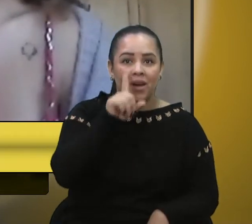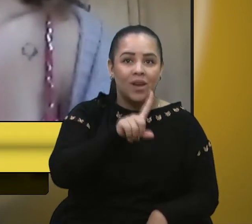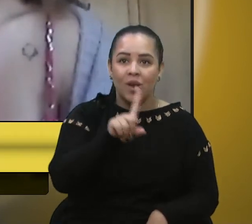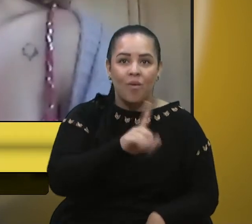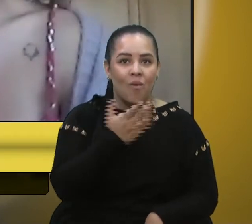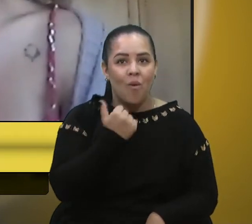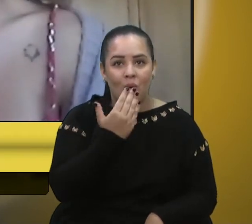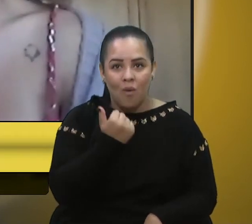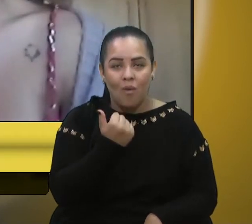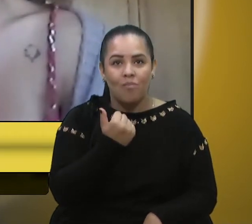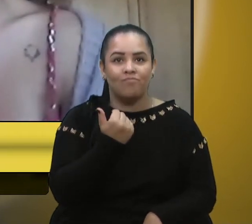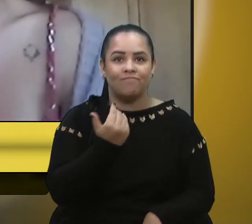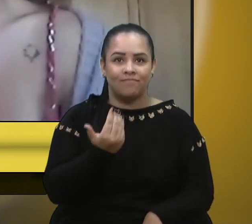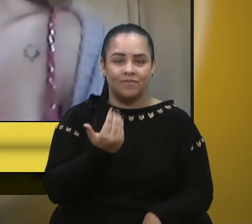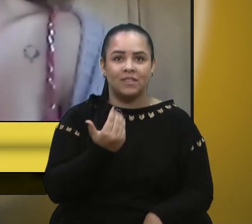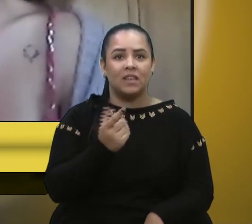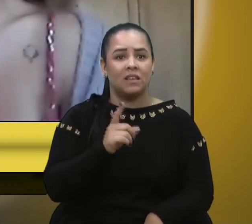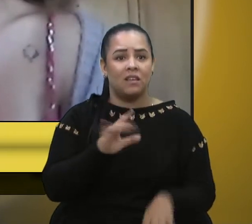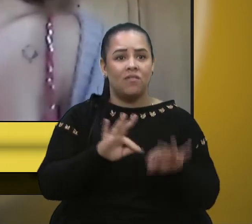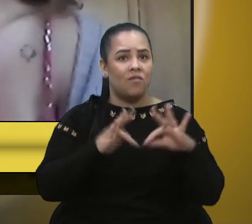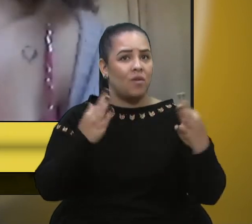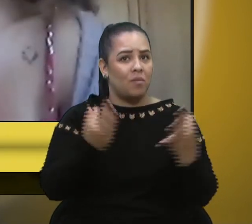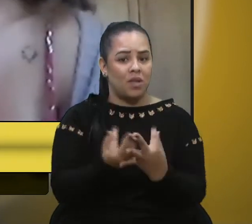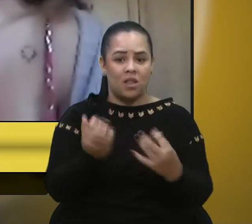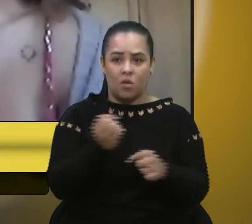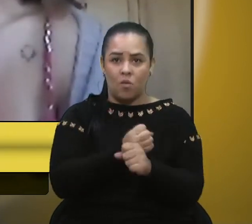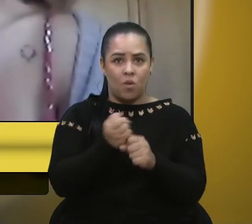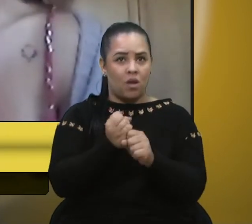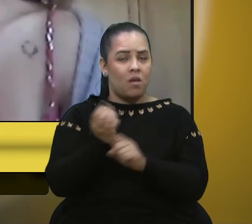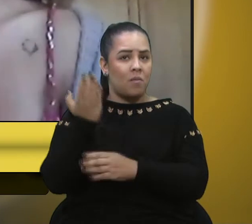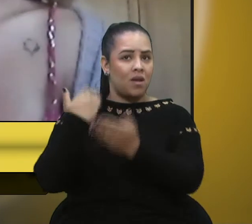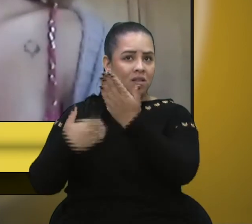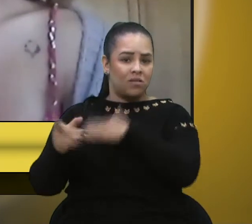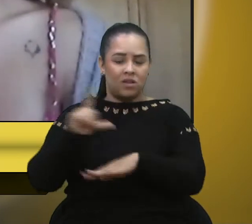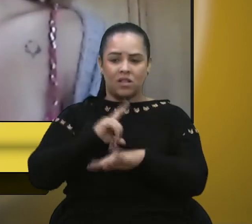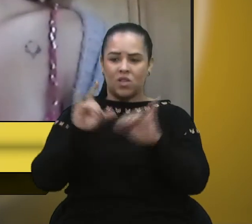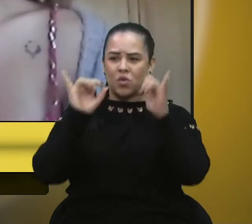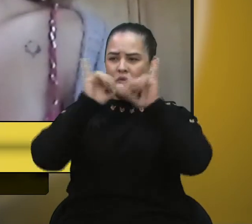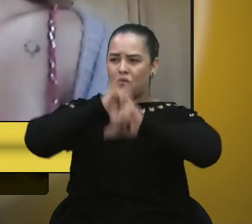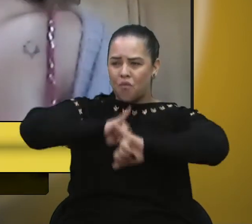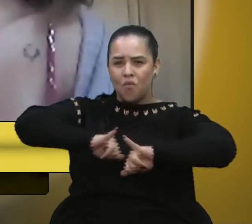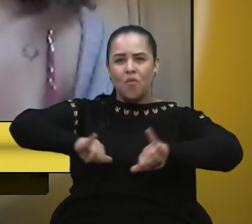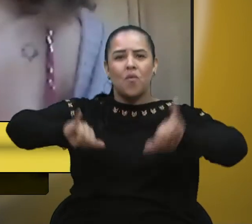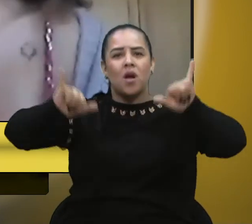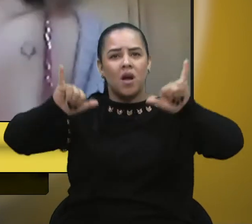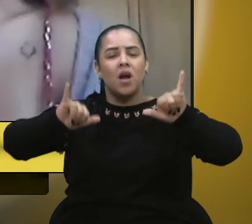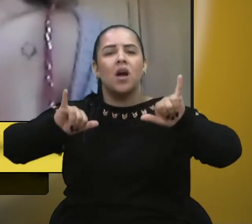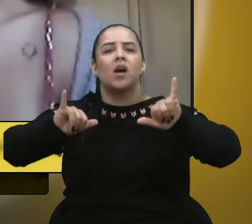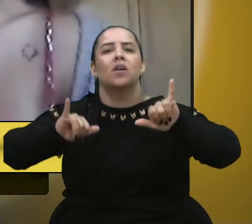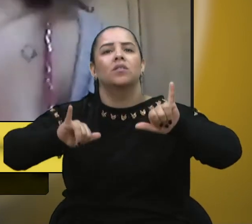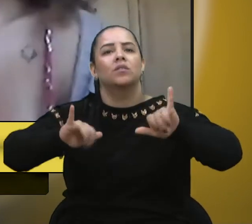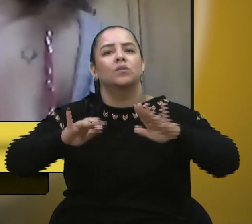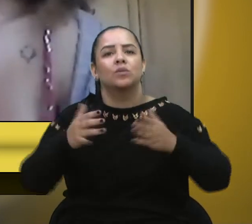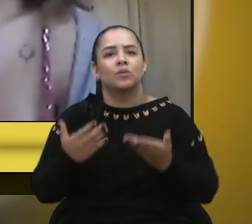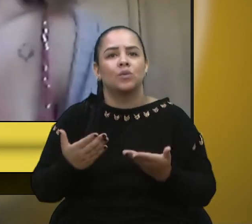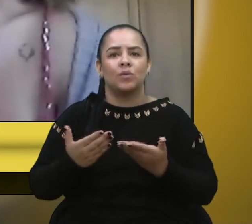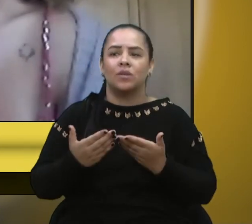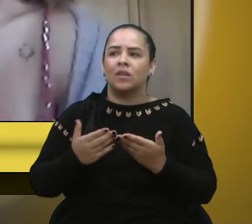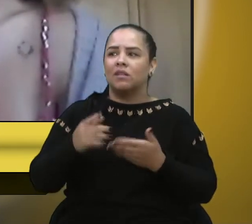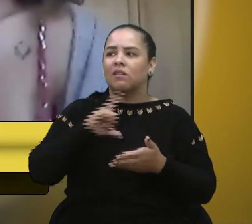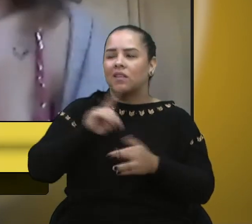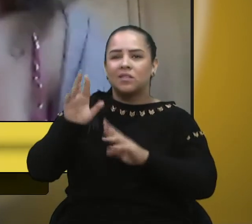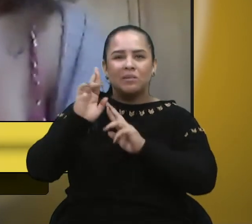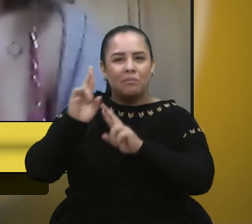que estiveram no ano passado, por exemplo, fazendo campanha, estiveram esperançando, com um sorriso no